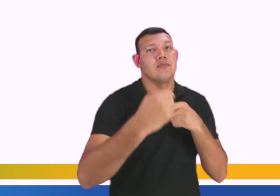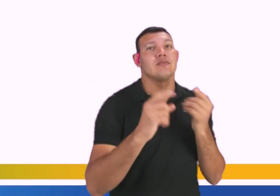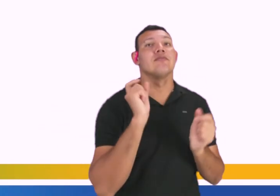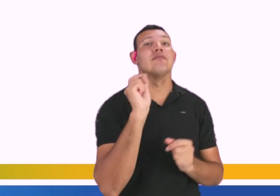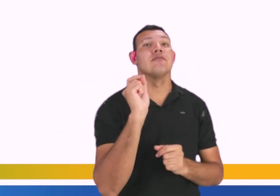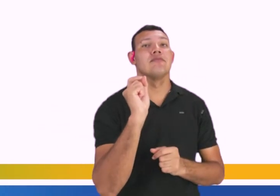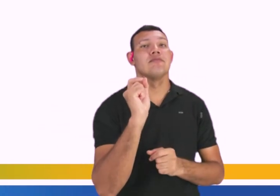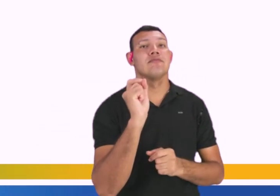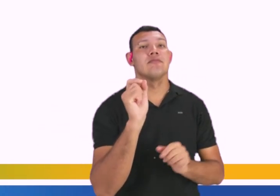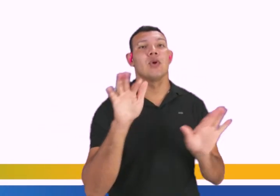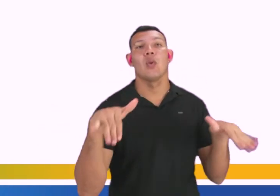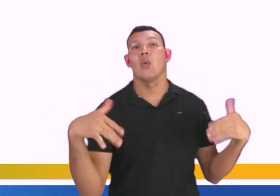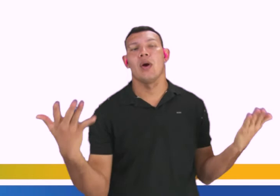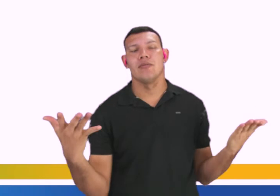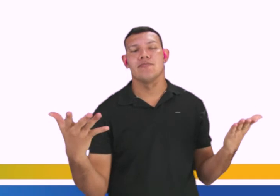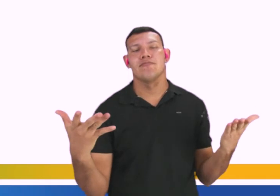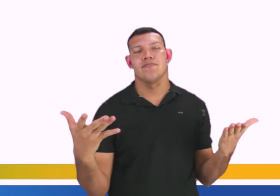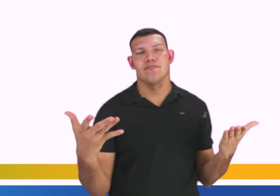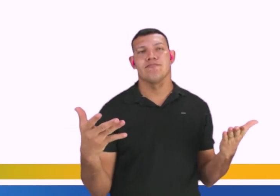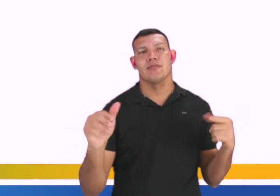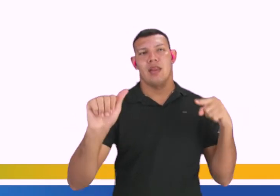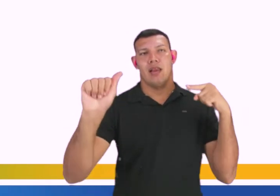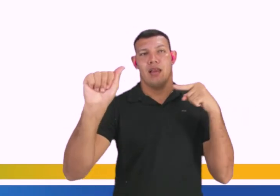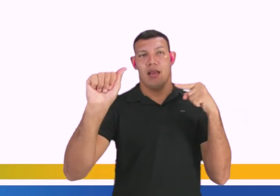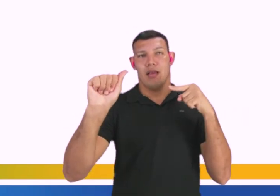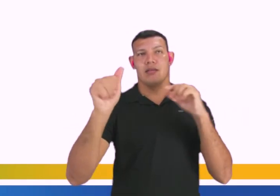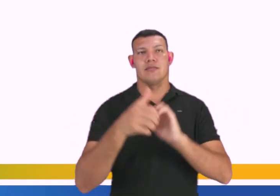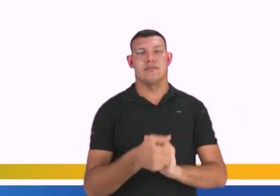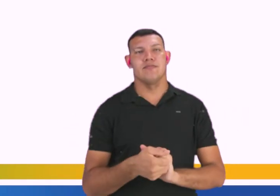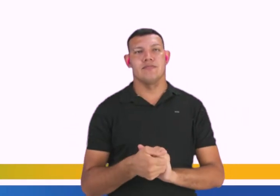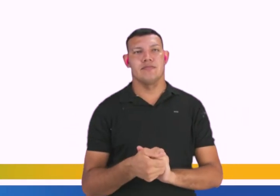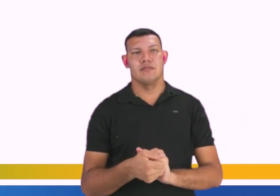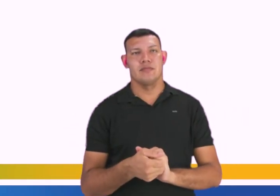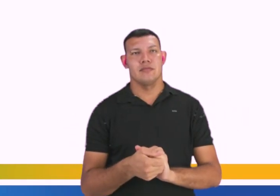quer saber. Então vamos analisar a primeira opção. Diz,